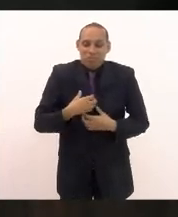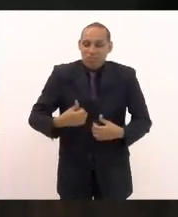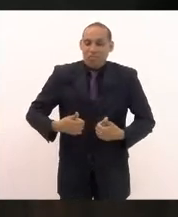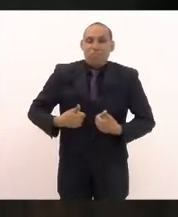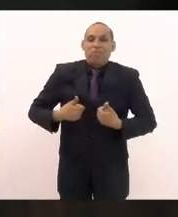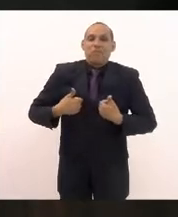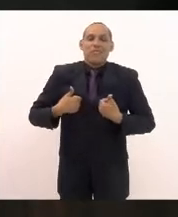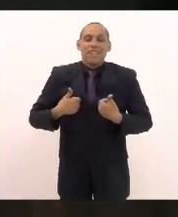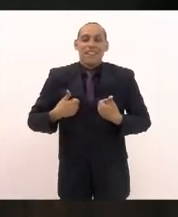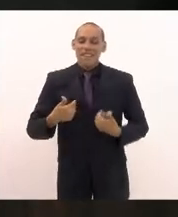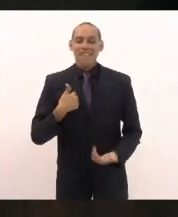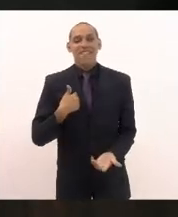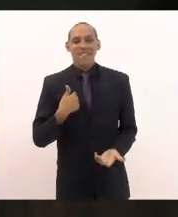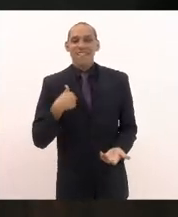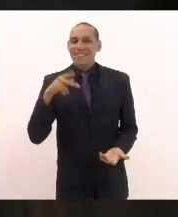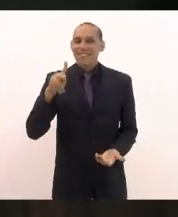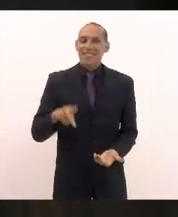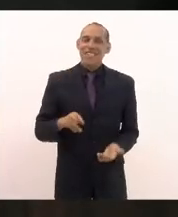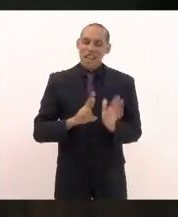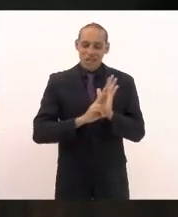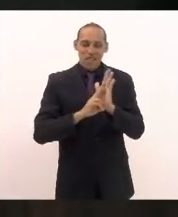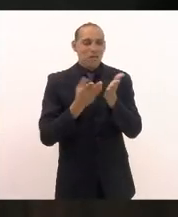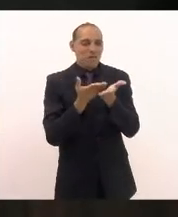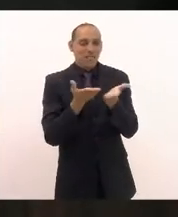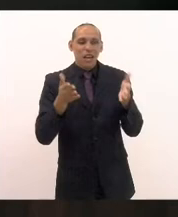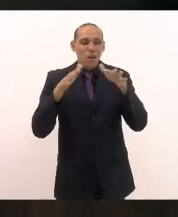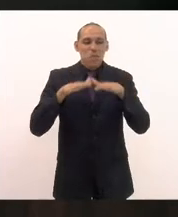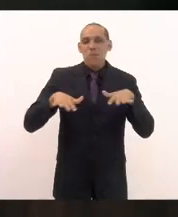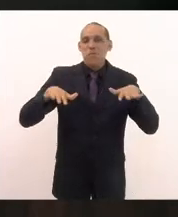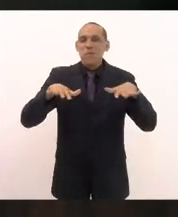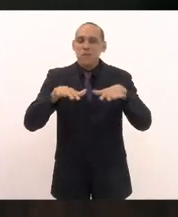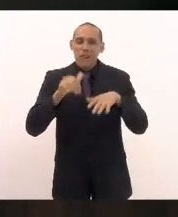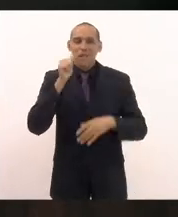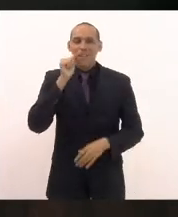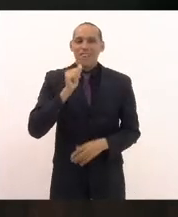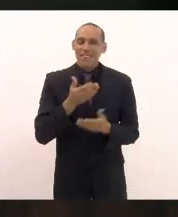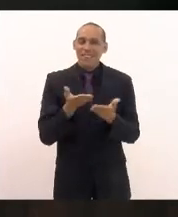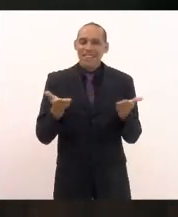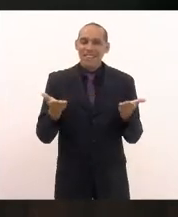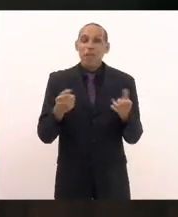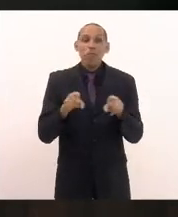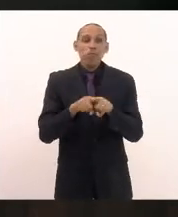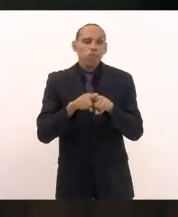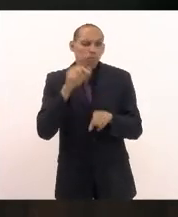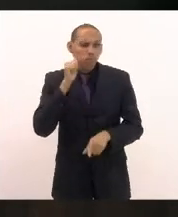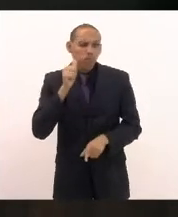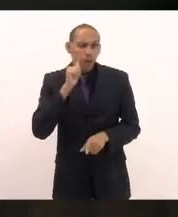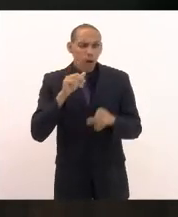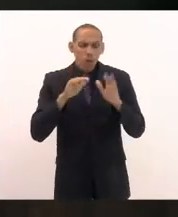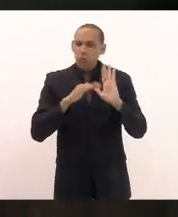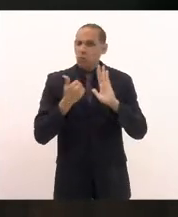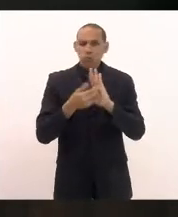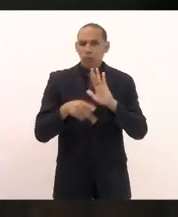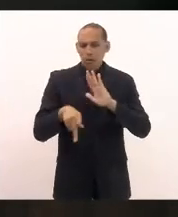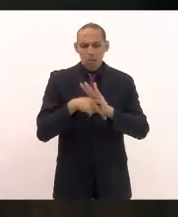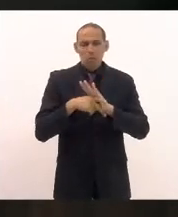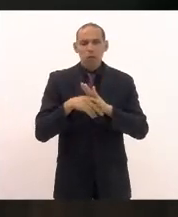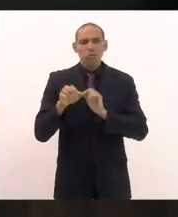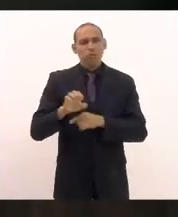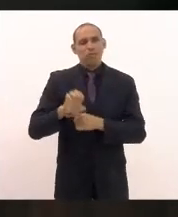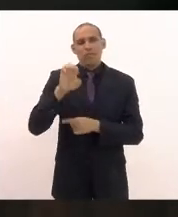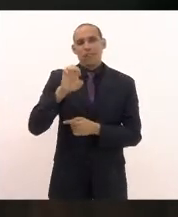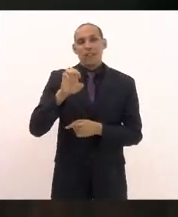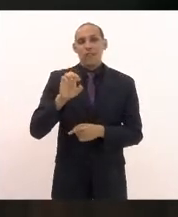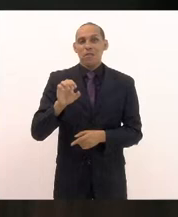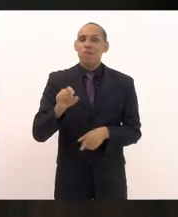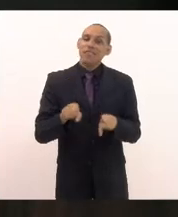eu, representando todas vocês aqui, todas vocês mulheres e todas as mulheres do nosso Estado, e por que não